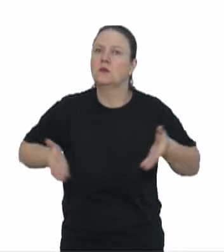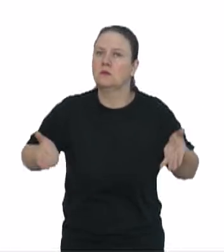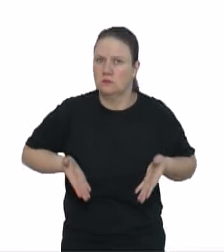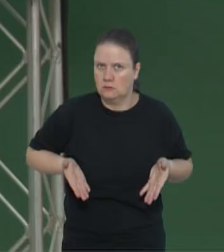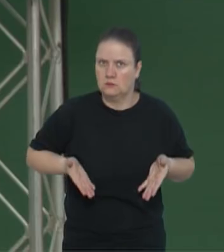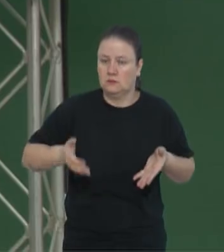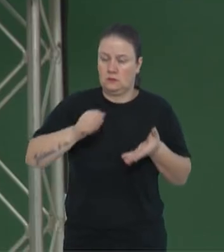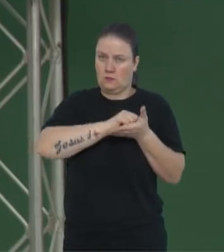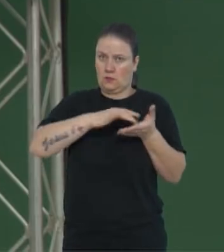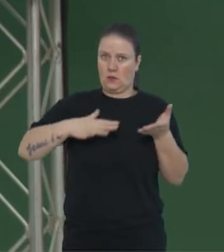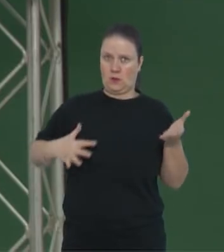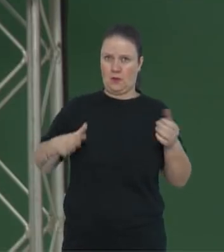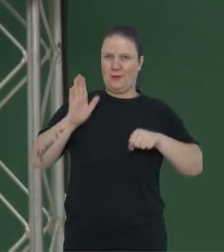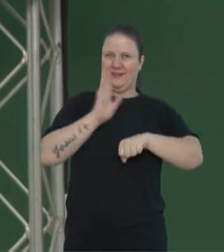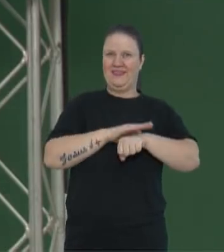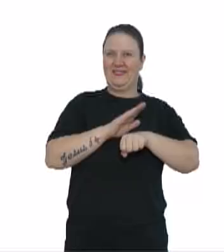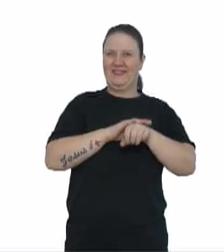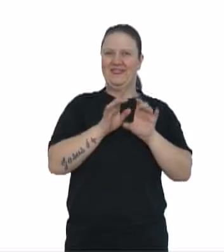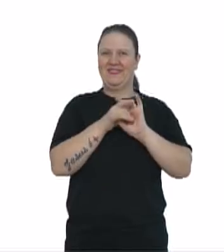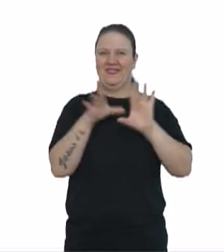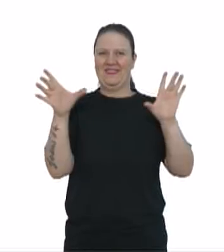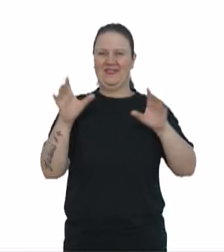Então, atividadezinha, tempinho para vocês.